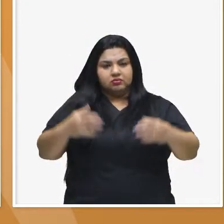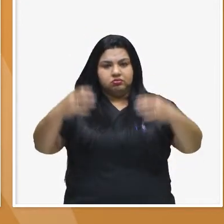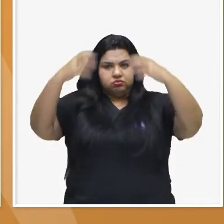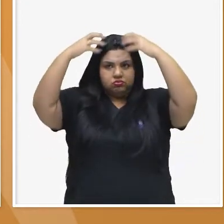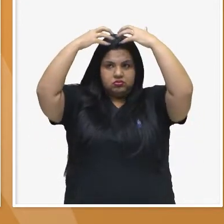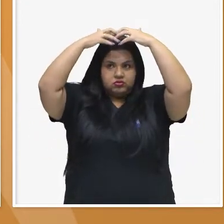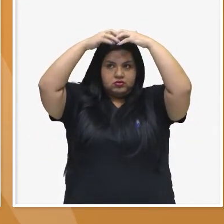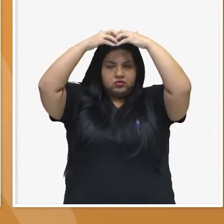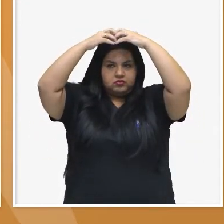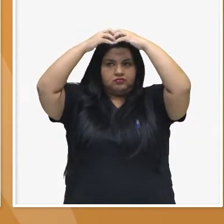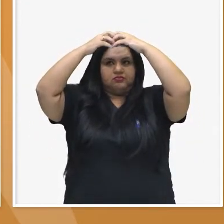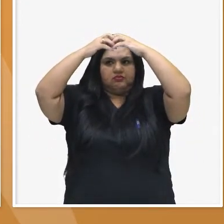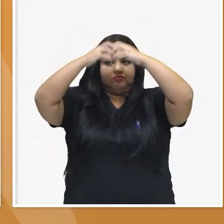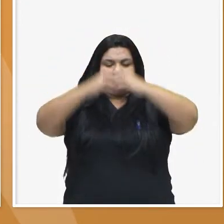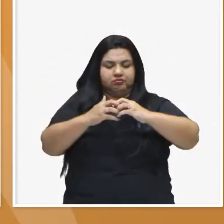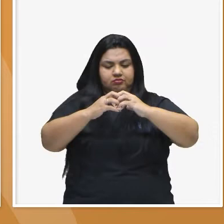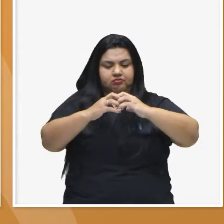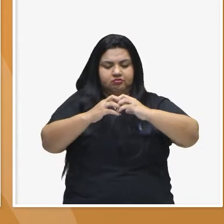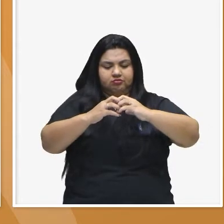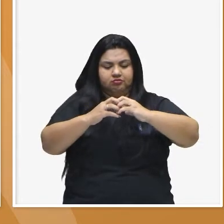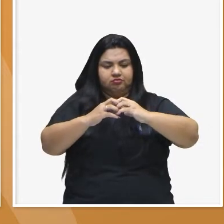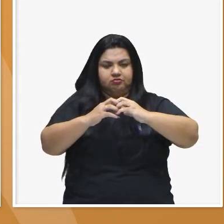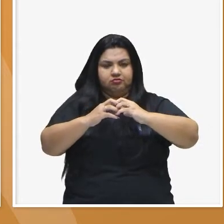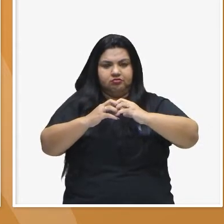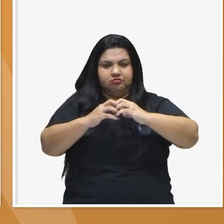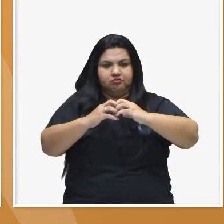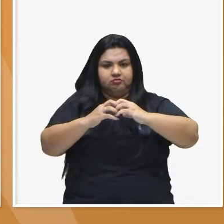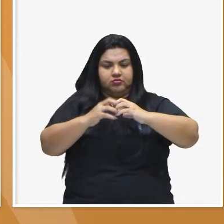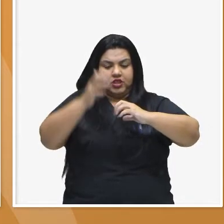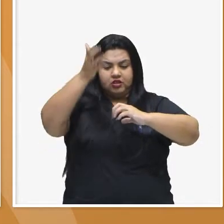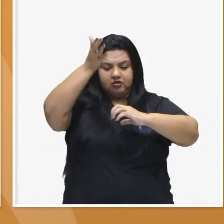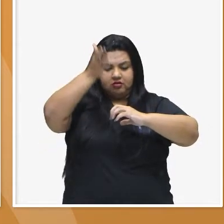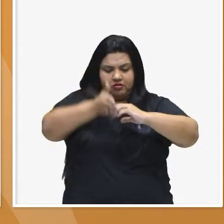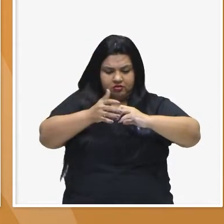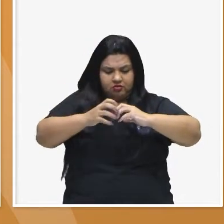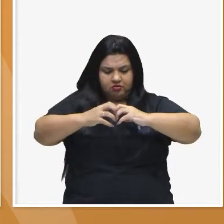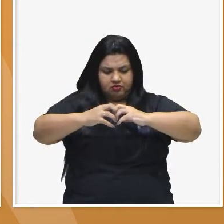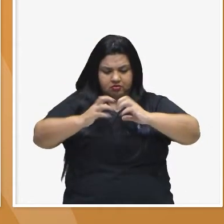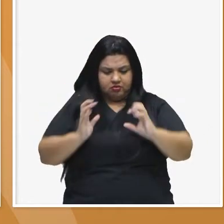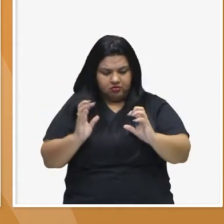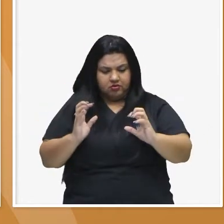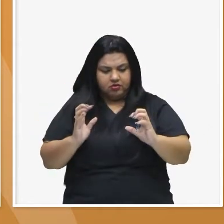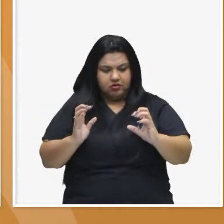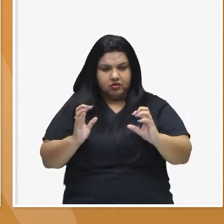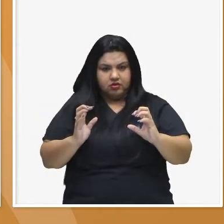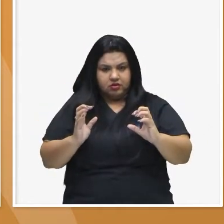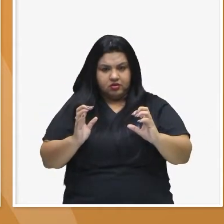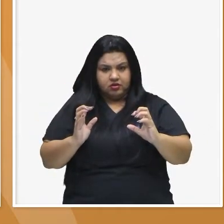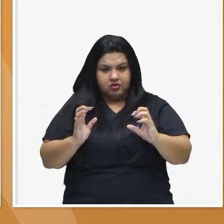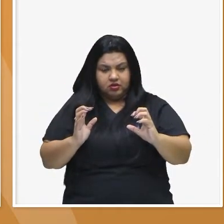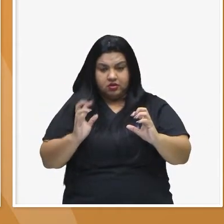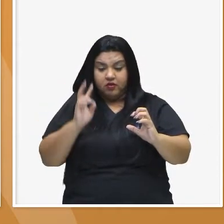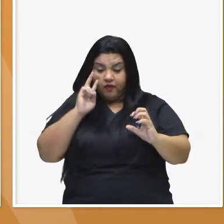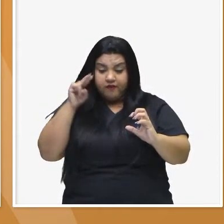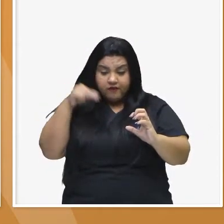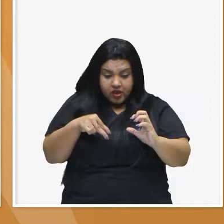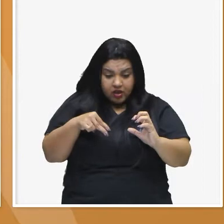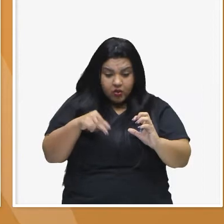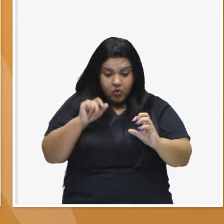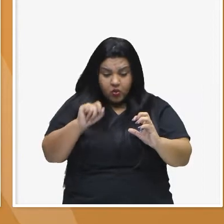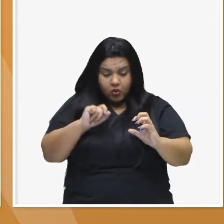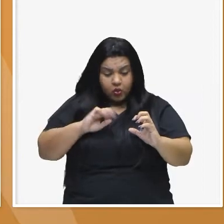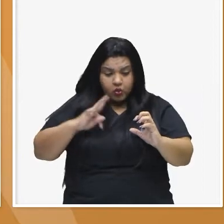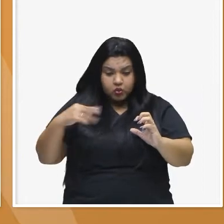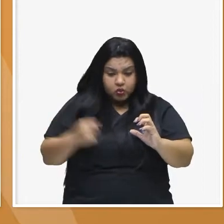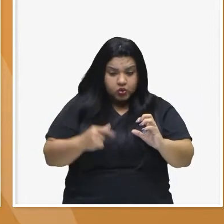humano, né, e abre aquele crânio humano, ela só vai encontrar ali tudo